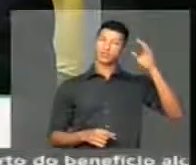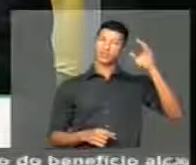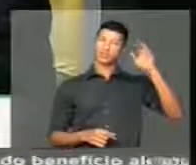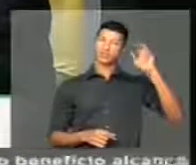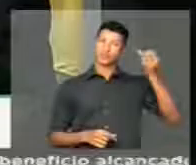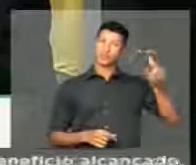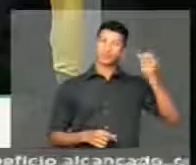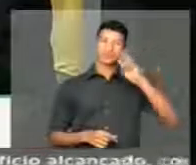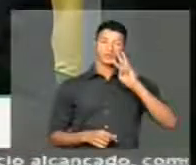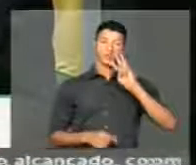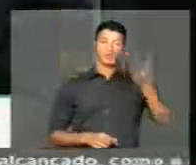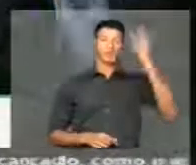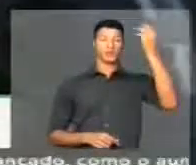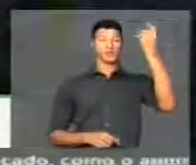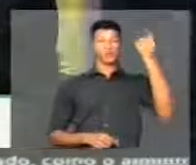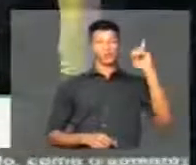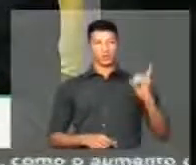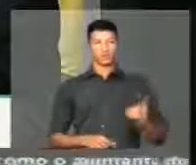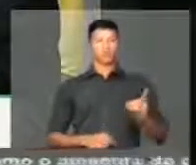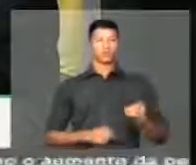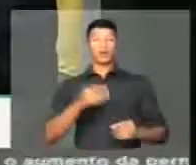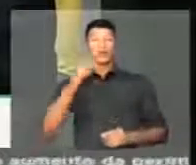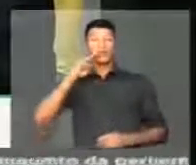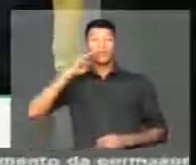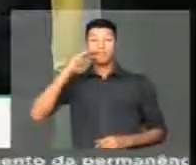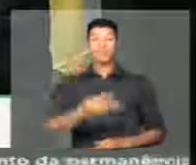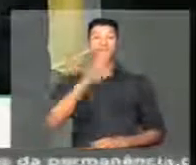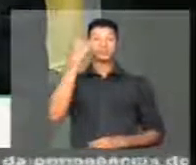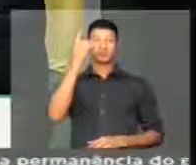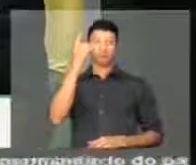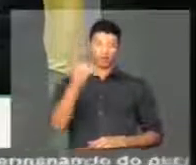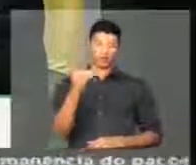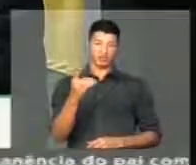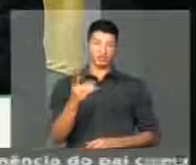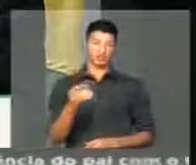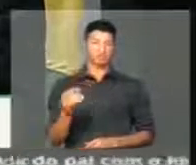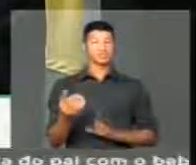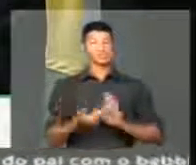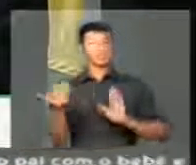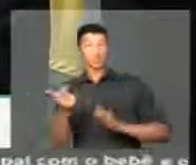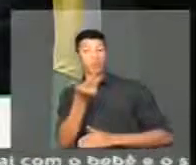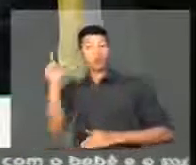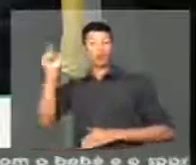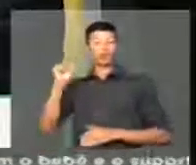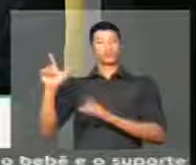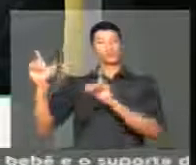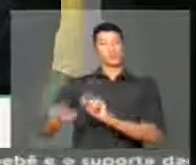846 milhões de dólares, milhões de dólares, fora outros